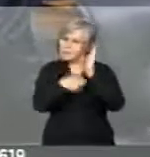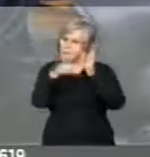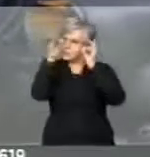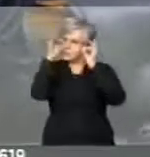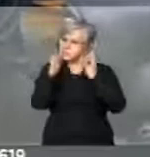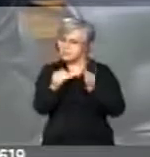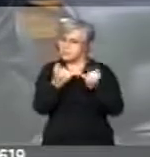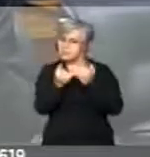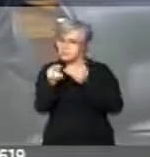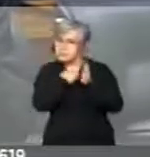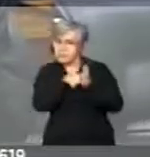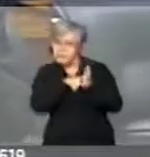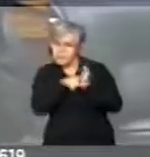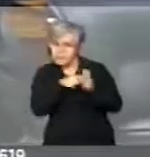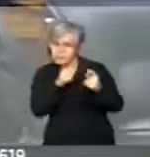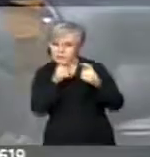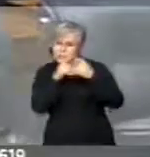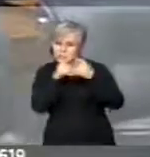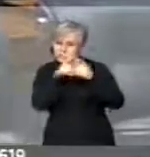clínica,